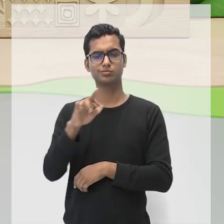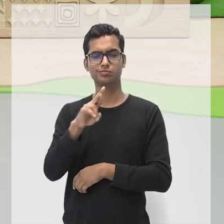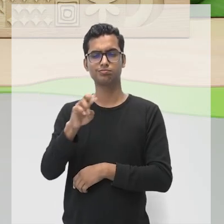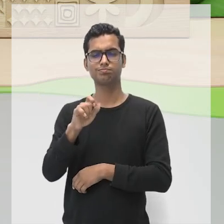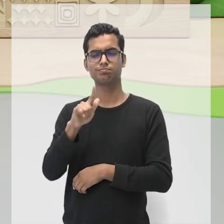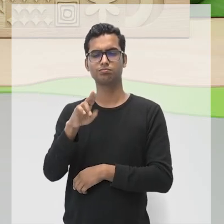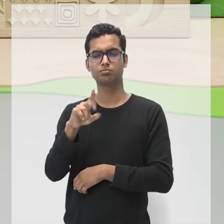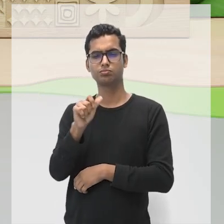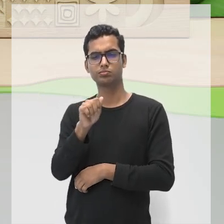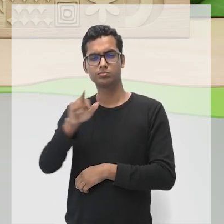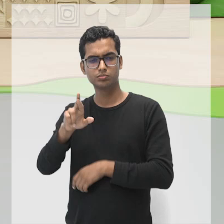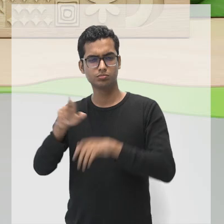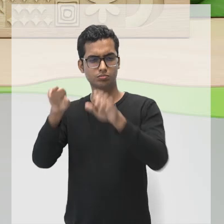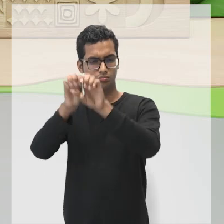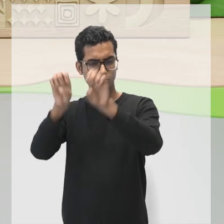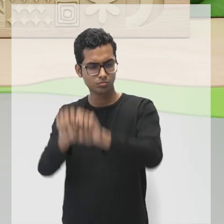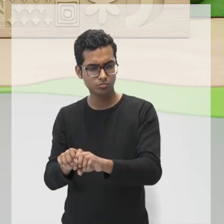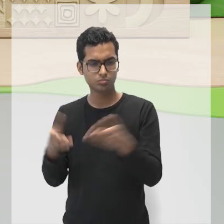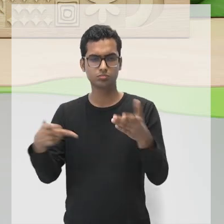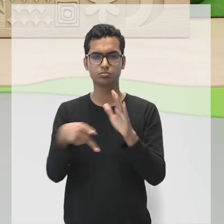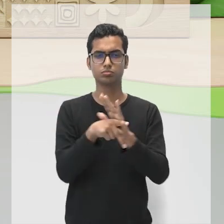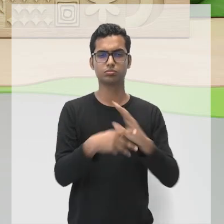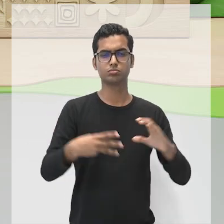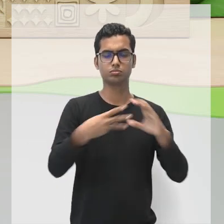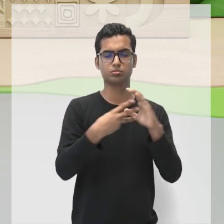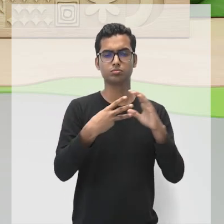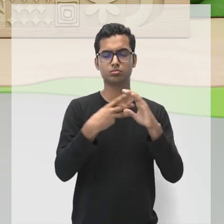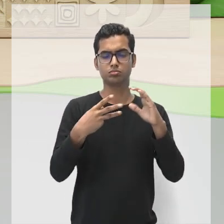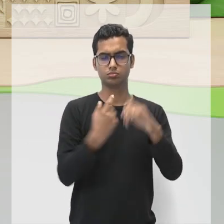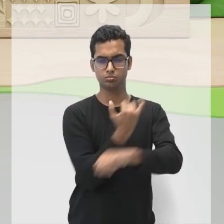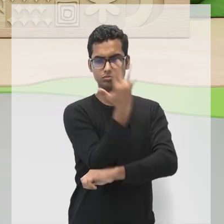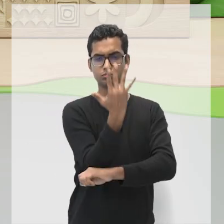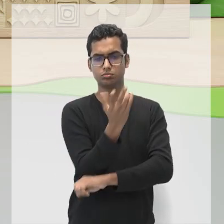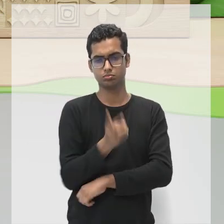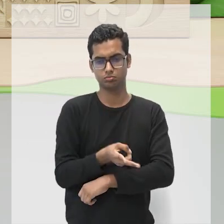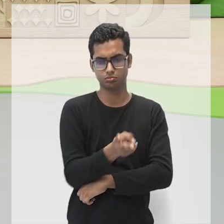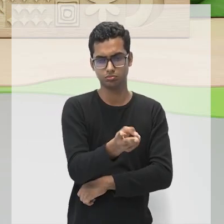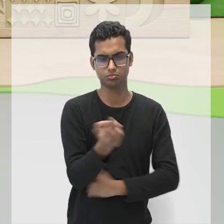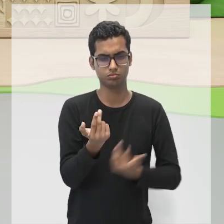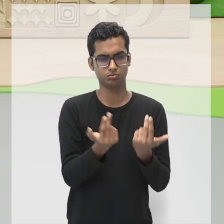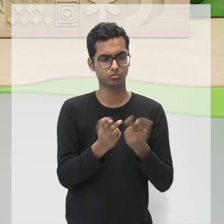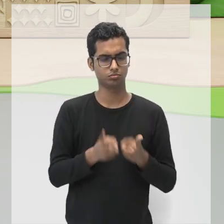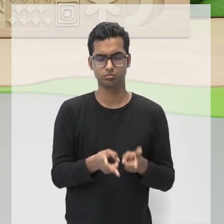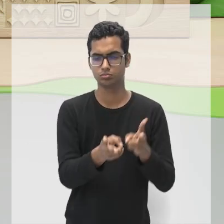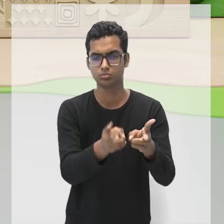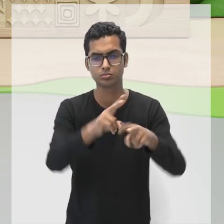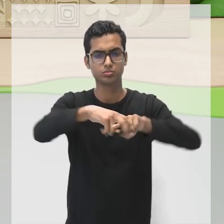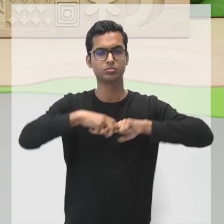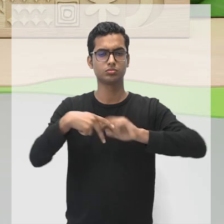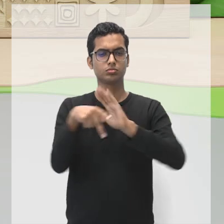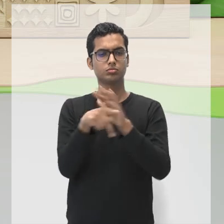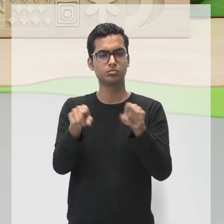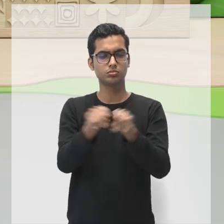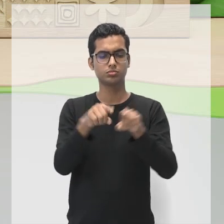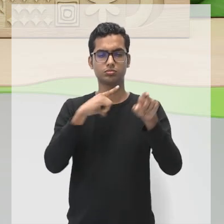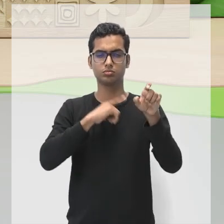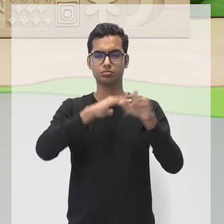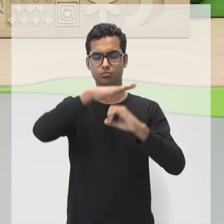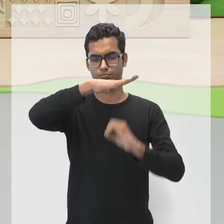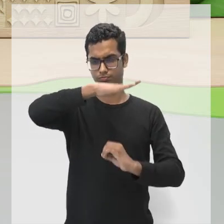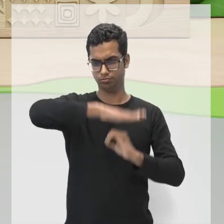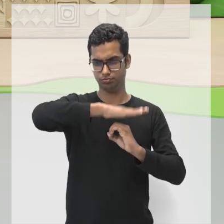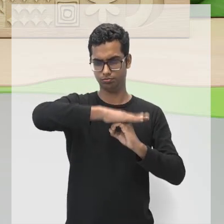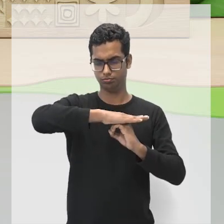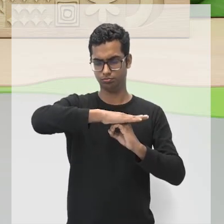irregular e a célula vegetal já possui uma forma mais fixa. Por quê? Por causa da parede celular, que